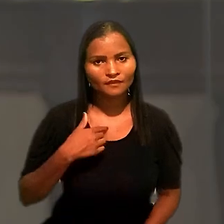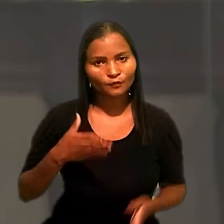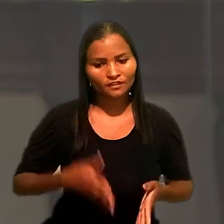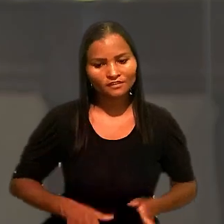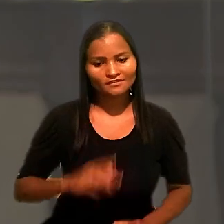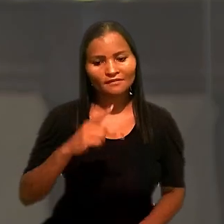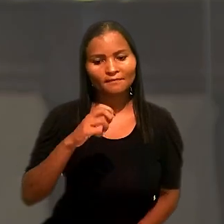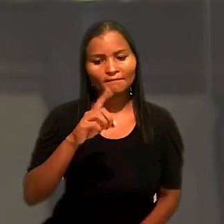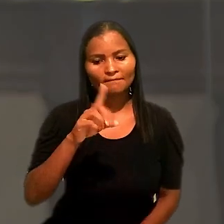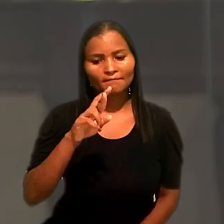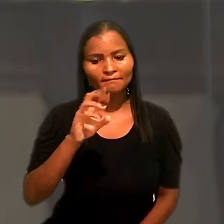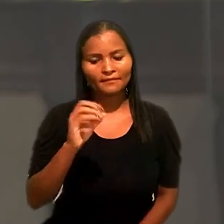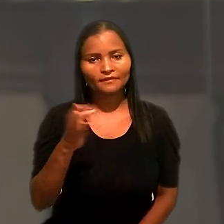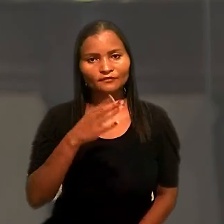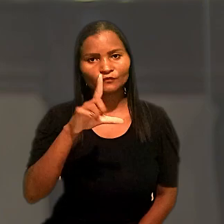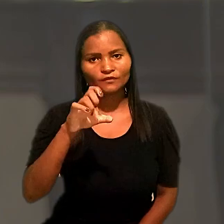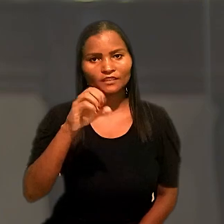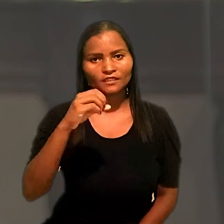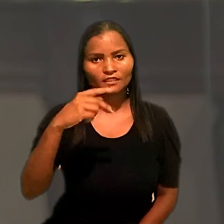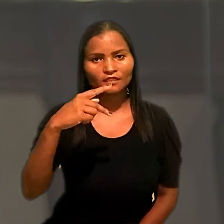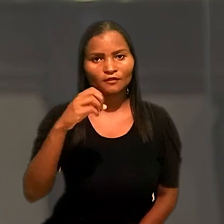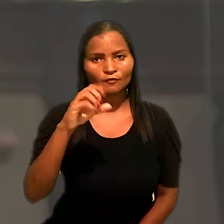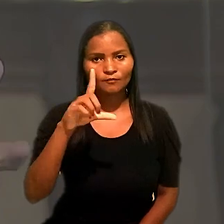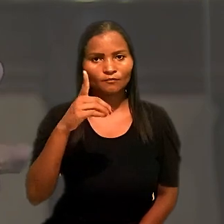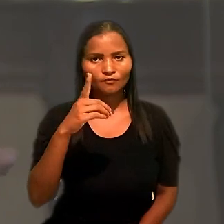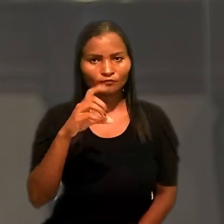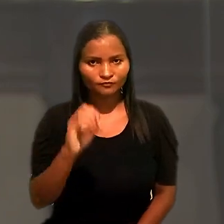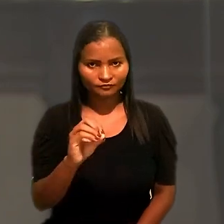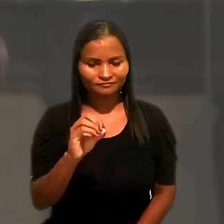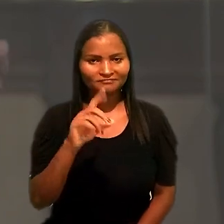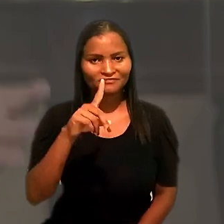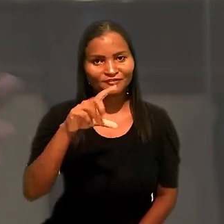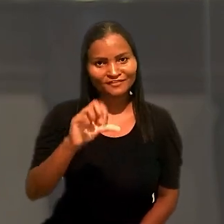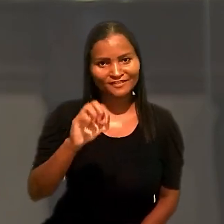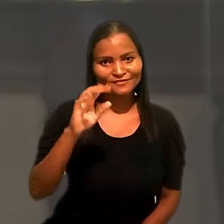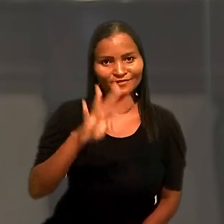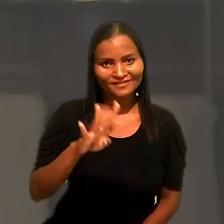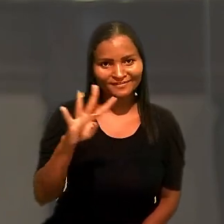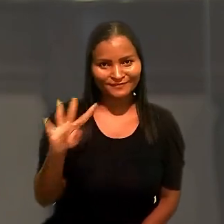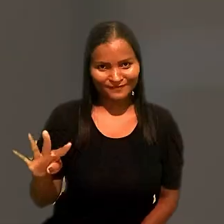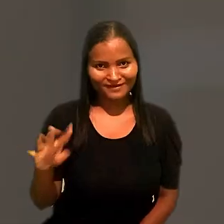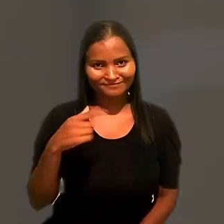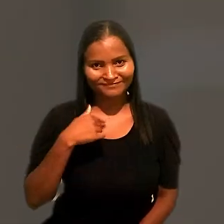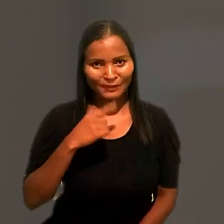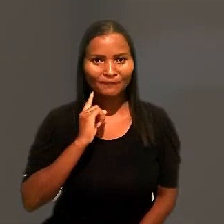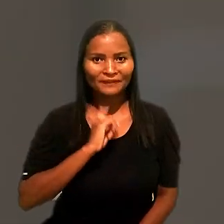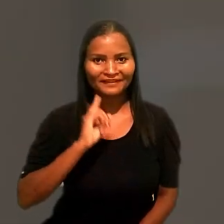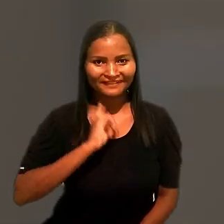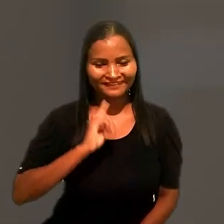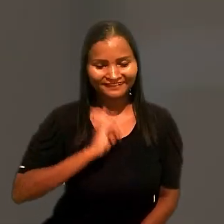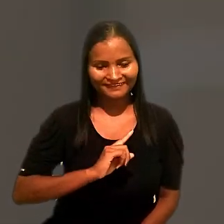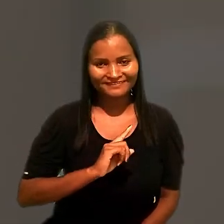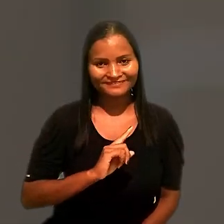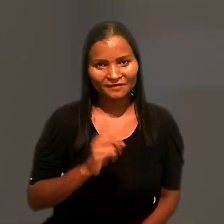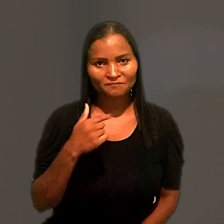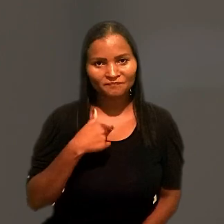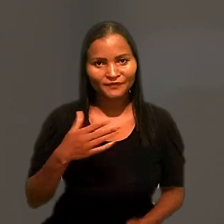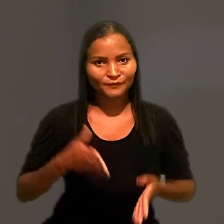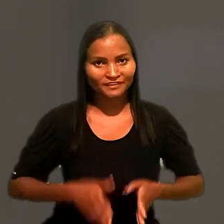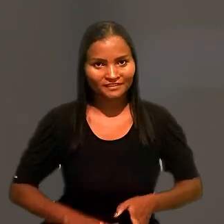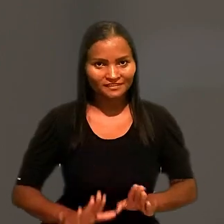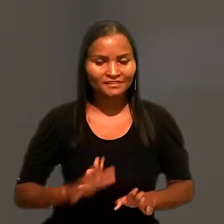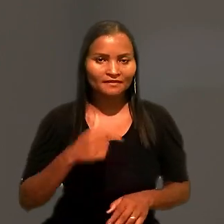nasci em Pedro Leopoldo, sou mineiro, em 1944, para ser mais preciso. Logo que nasci,